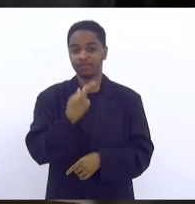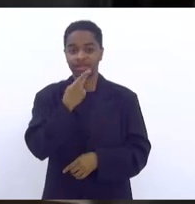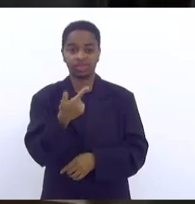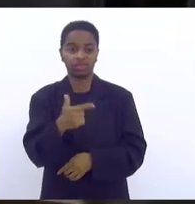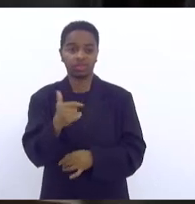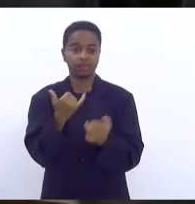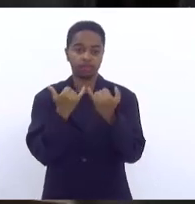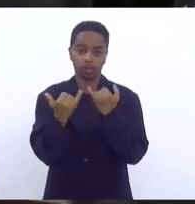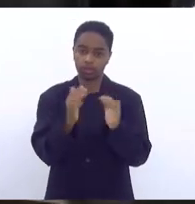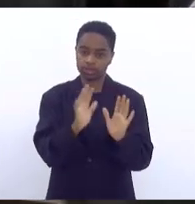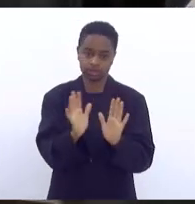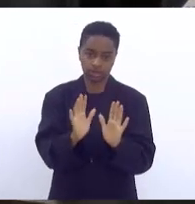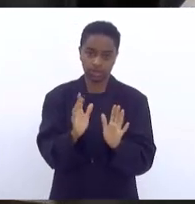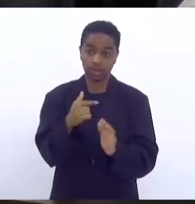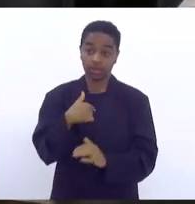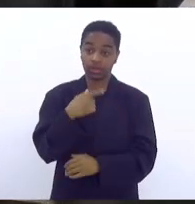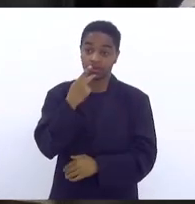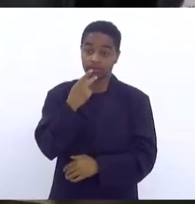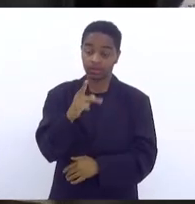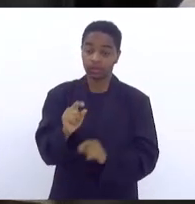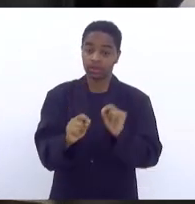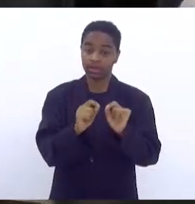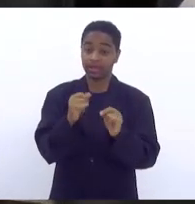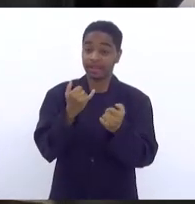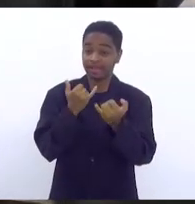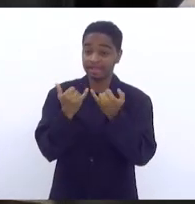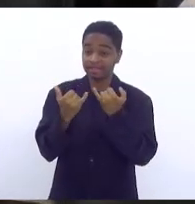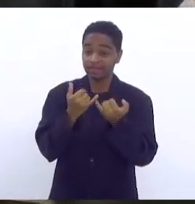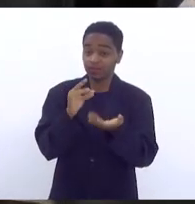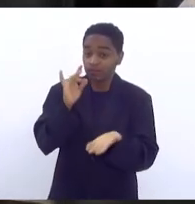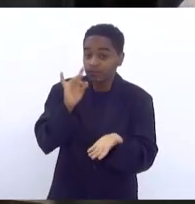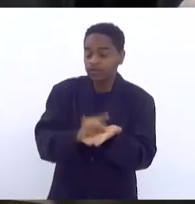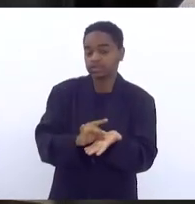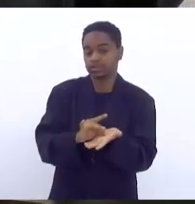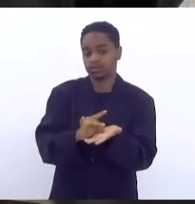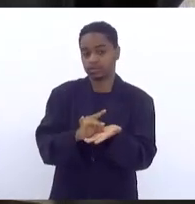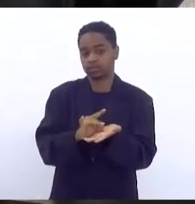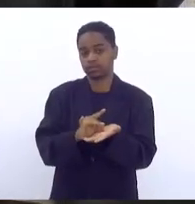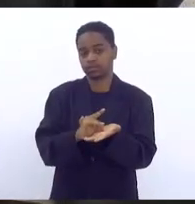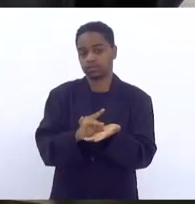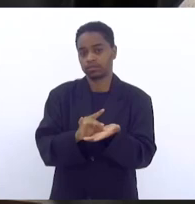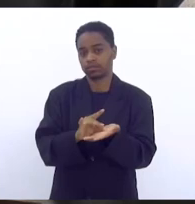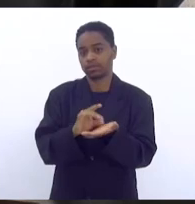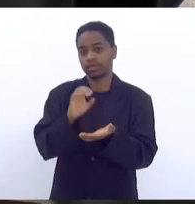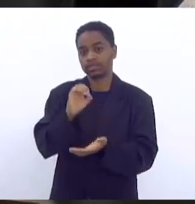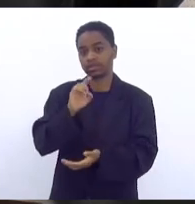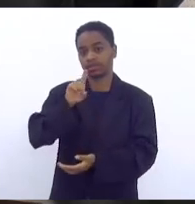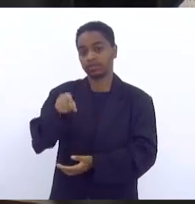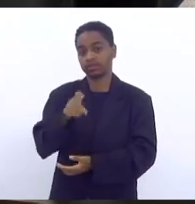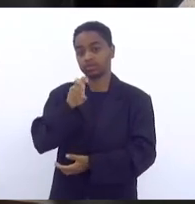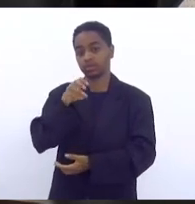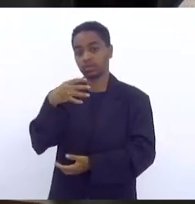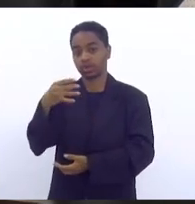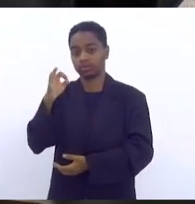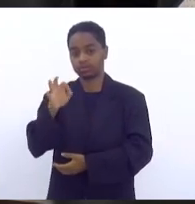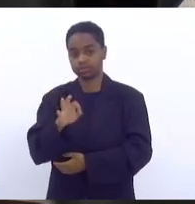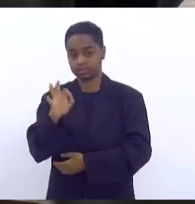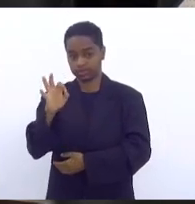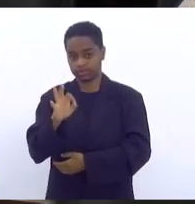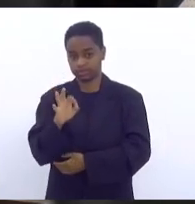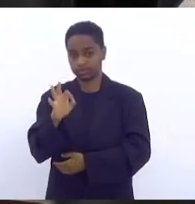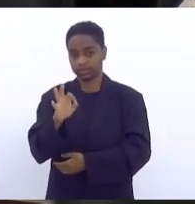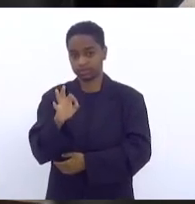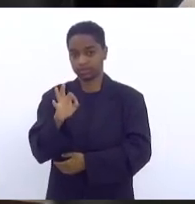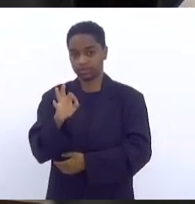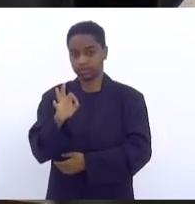Informação eu estou dizendo que a informação oficial era de 0,54 de tarifa